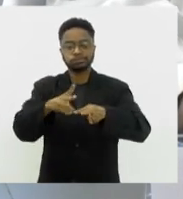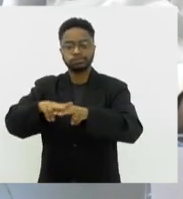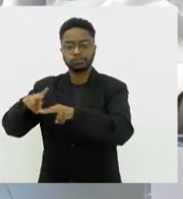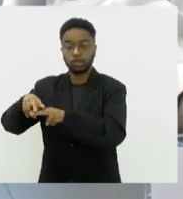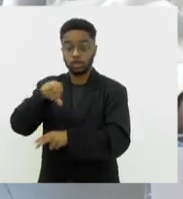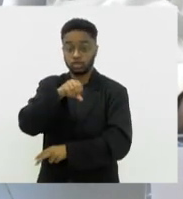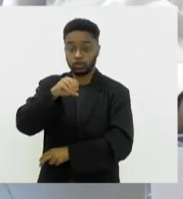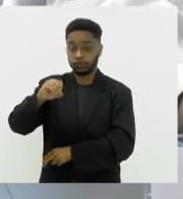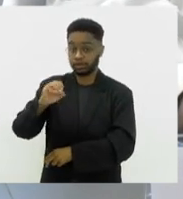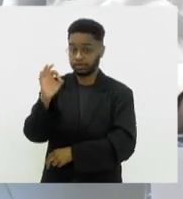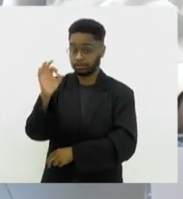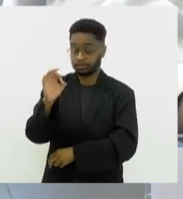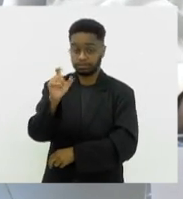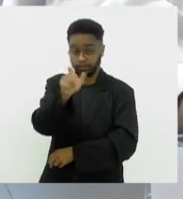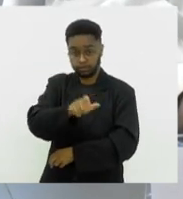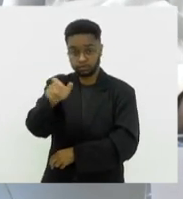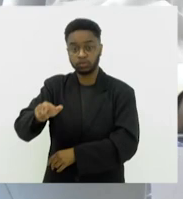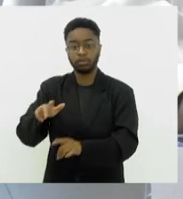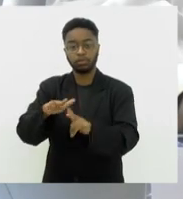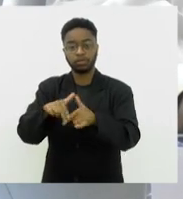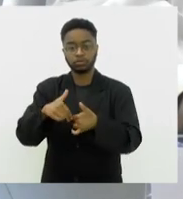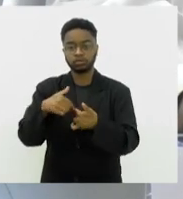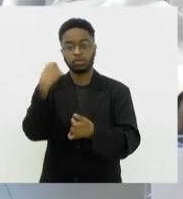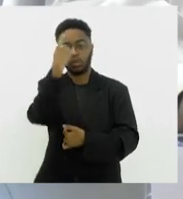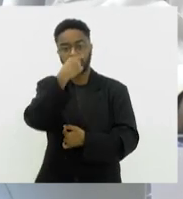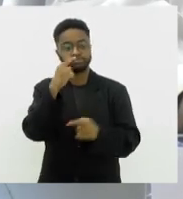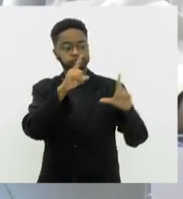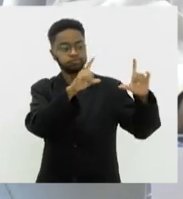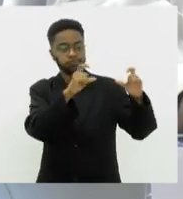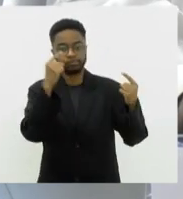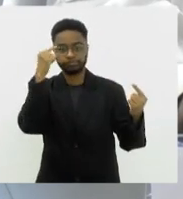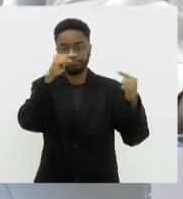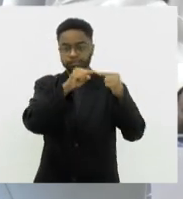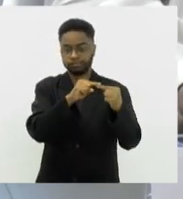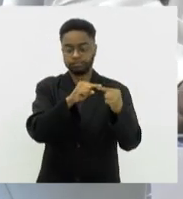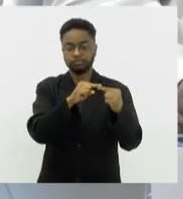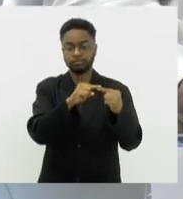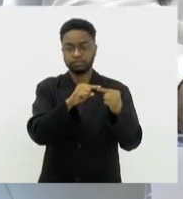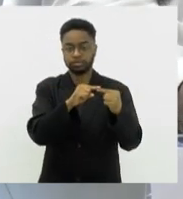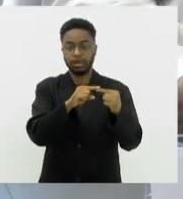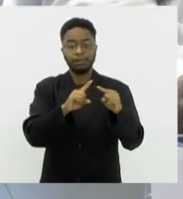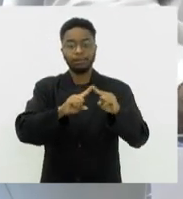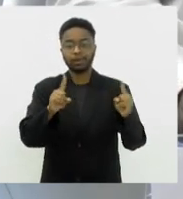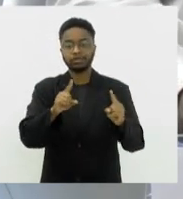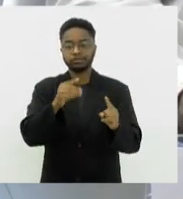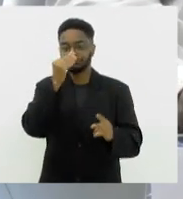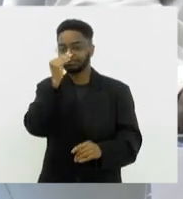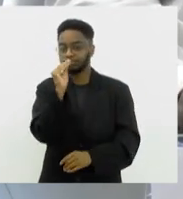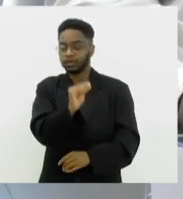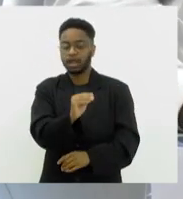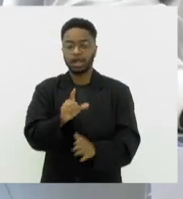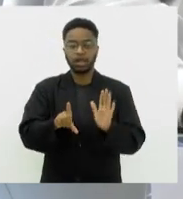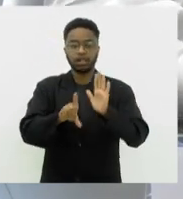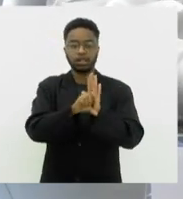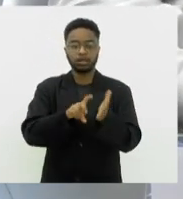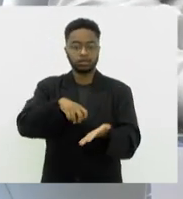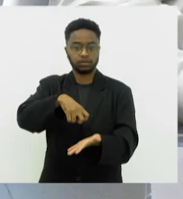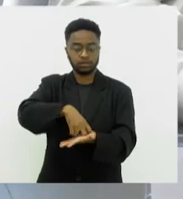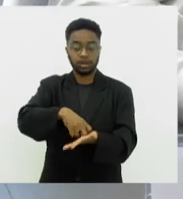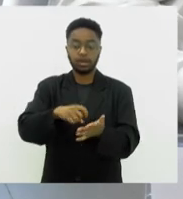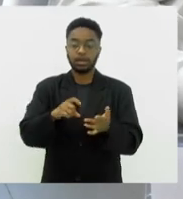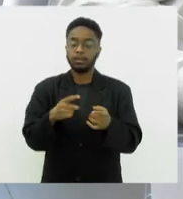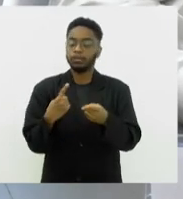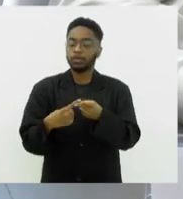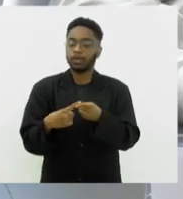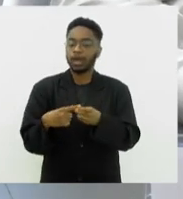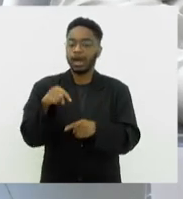embasadas em reconhecimento fotográficos realizados ao arrepio da legislação processual penal sendo o